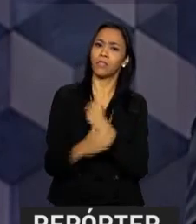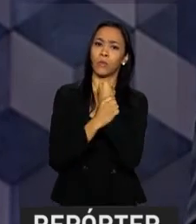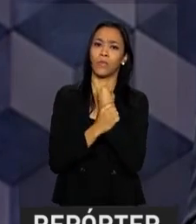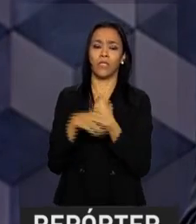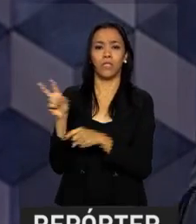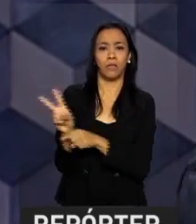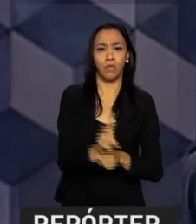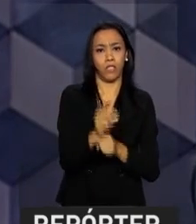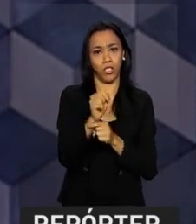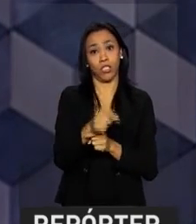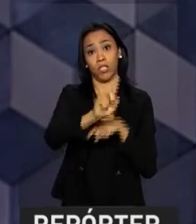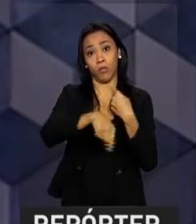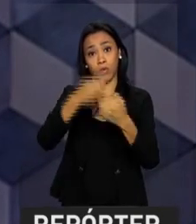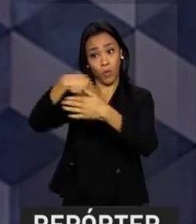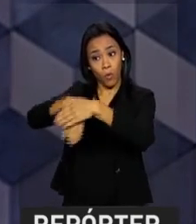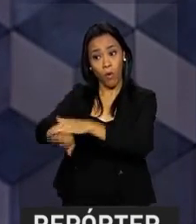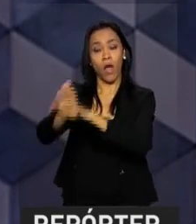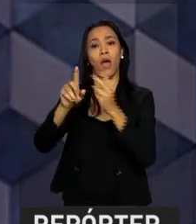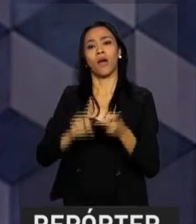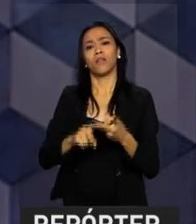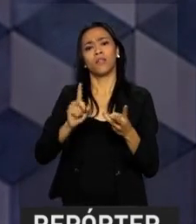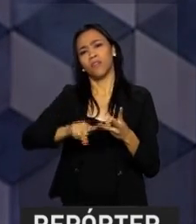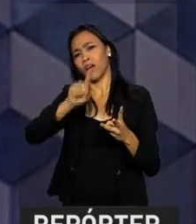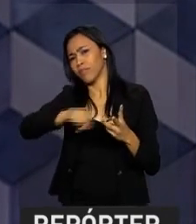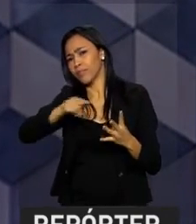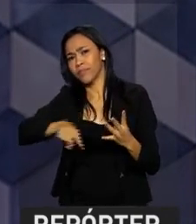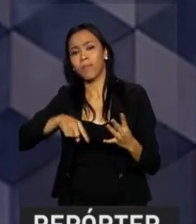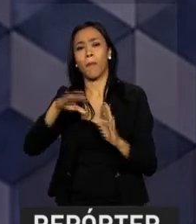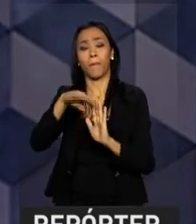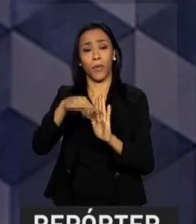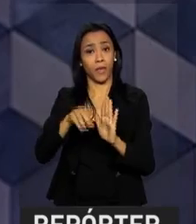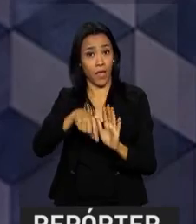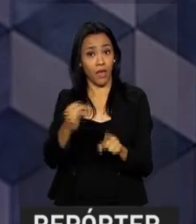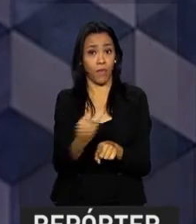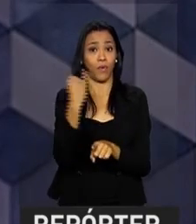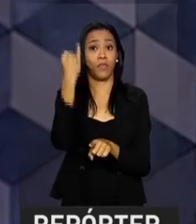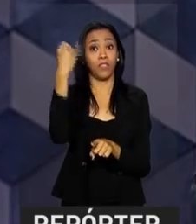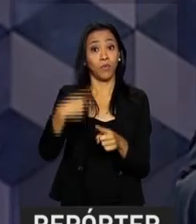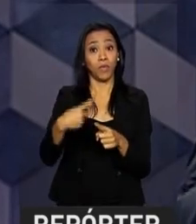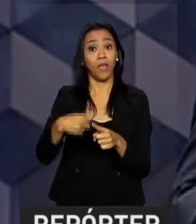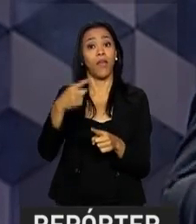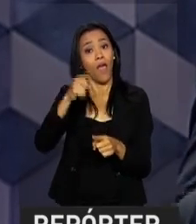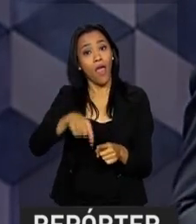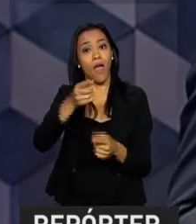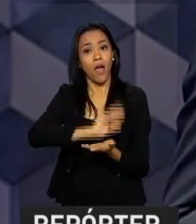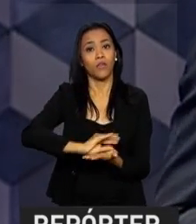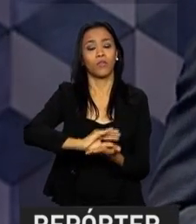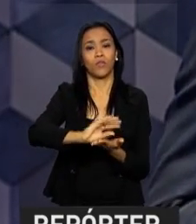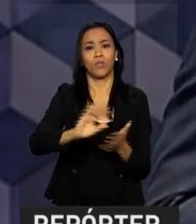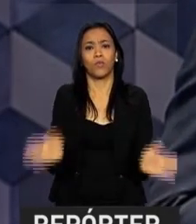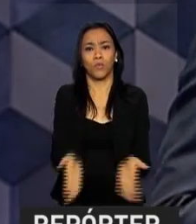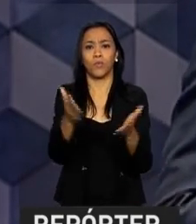da armazenagem, do Inovagro, do Moderinfra, que é outro programa extremamente importante, porque ele financia exatamente a irrigação,